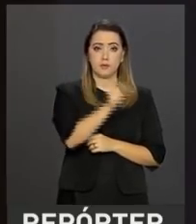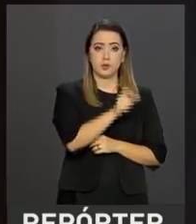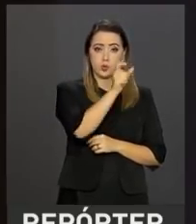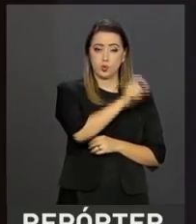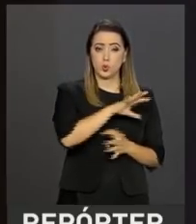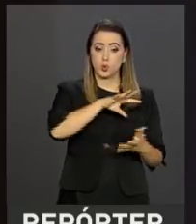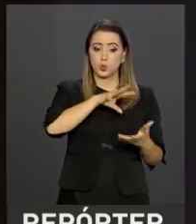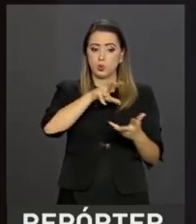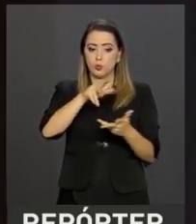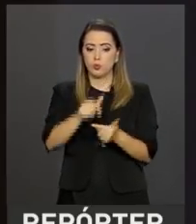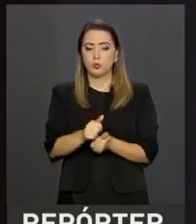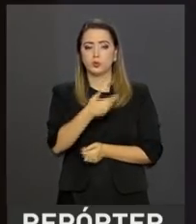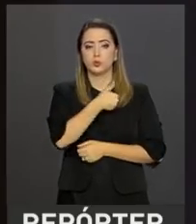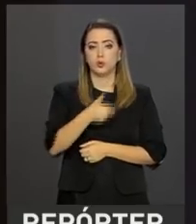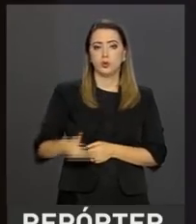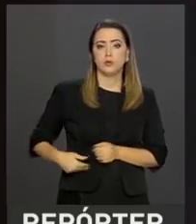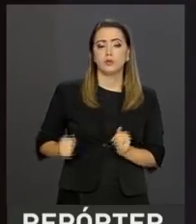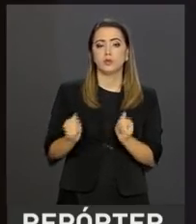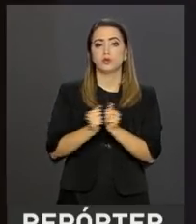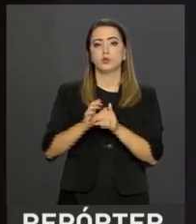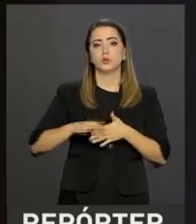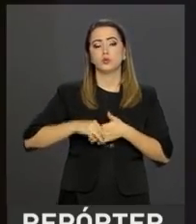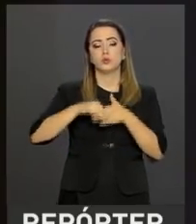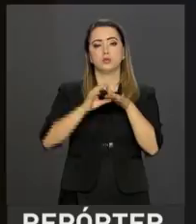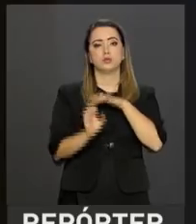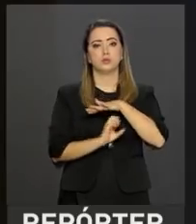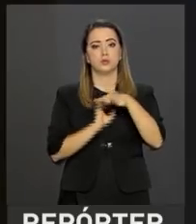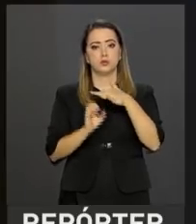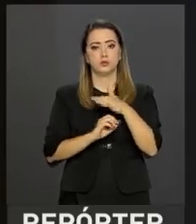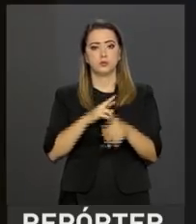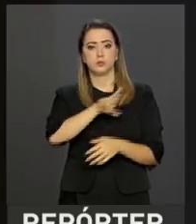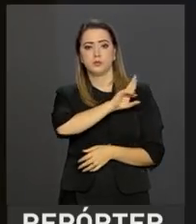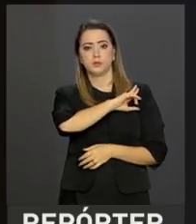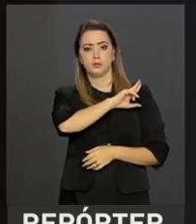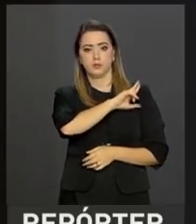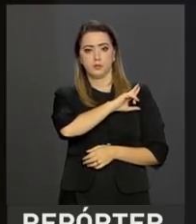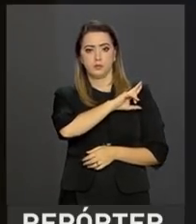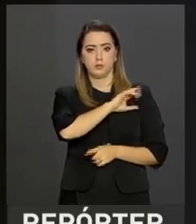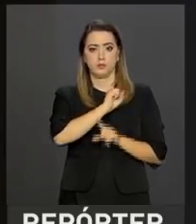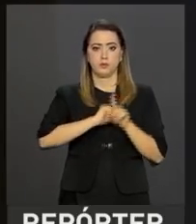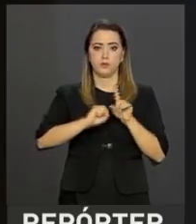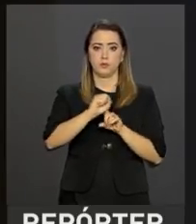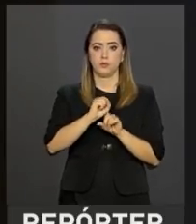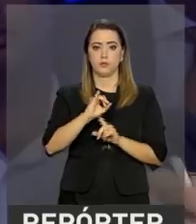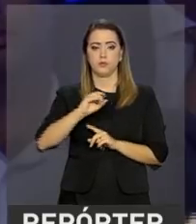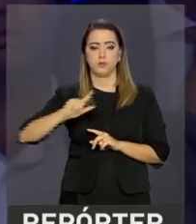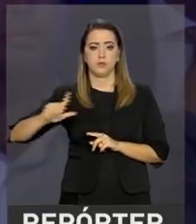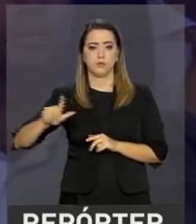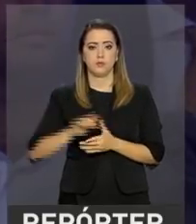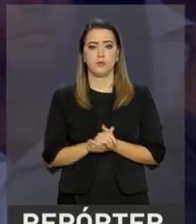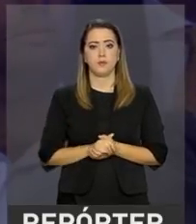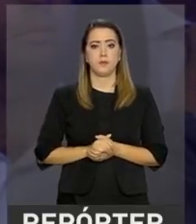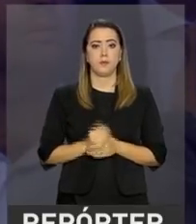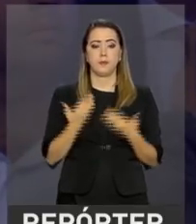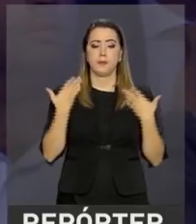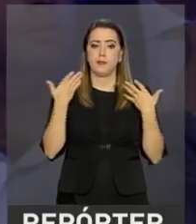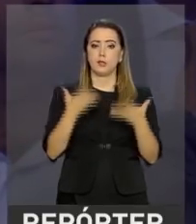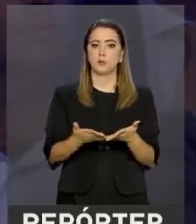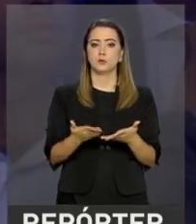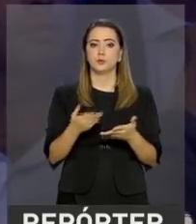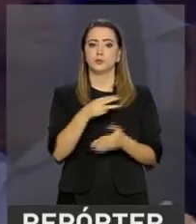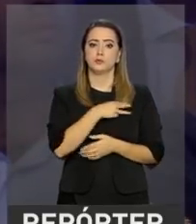mundo incluindo governos líderes empresariais e representantes da sociedade civil durante o fórum